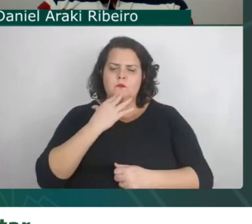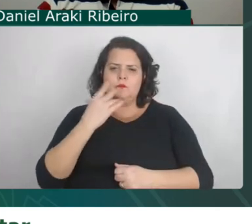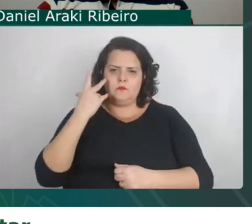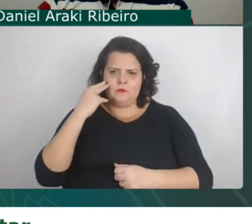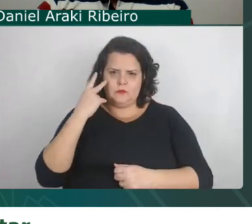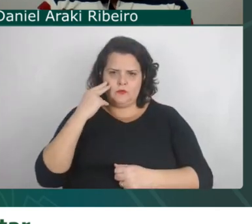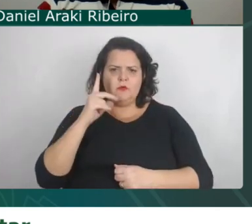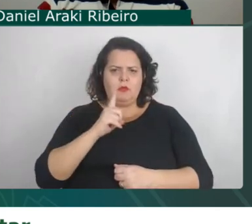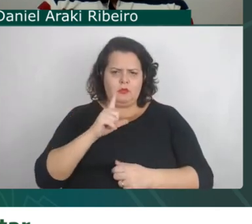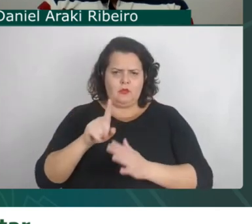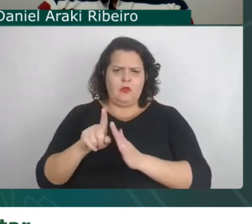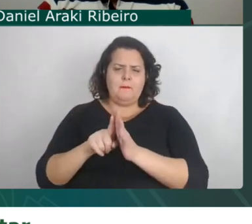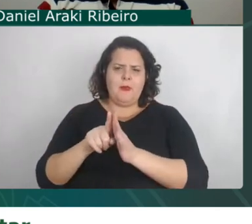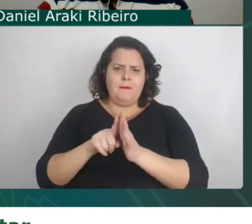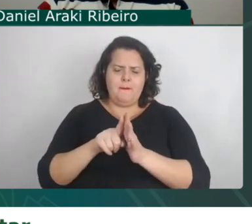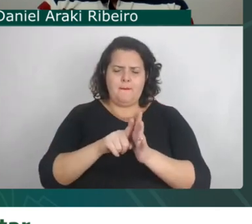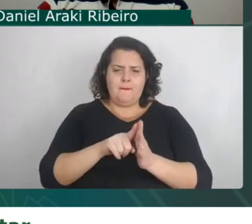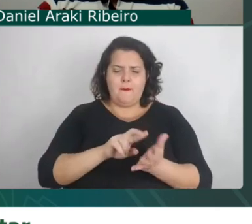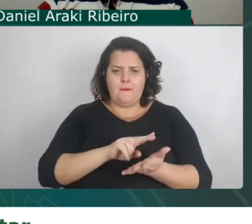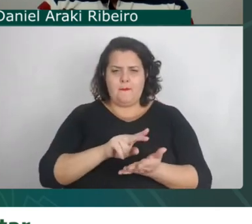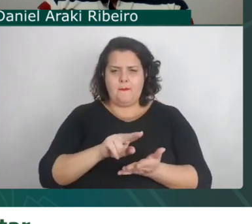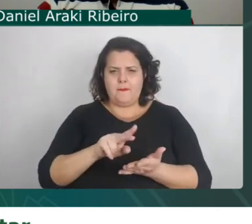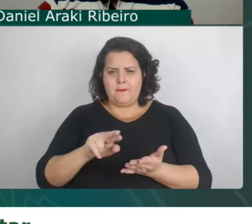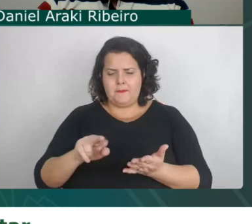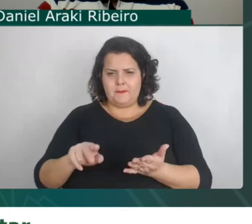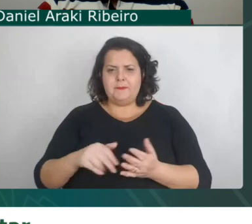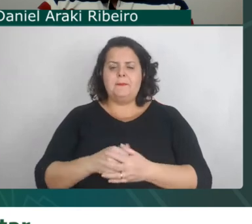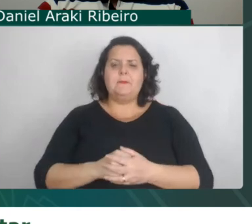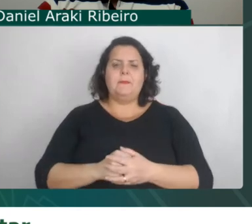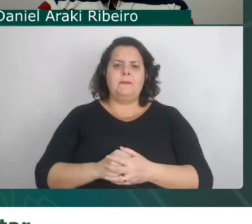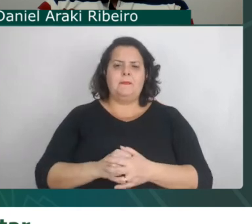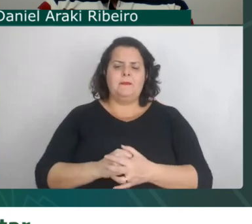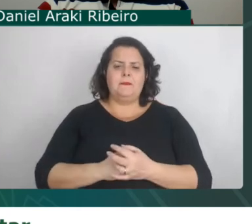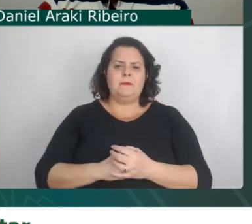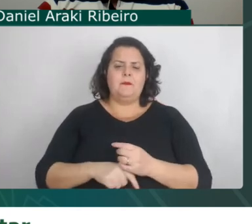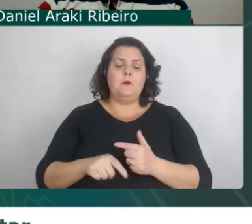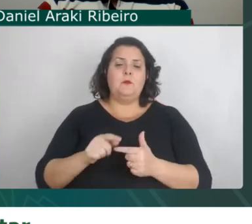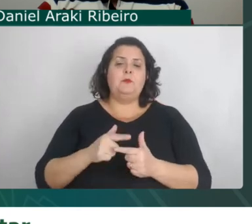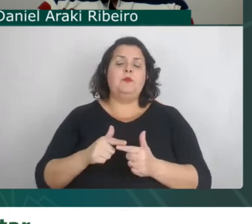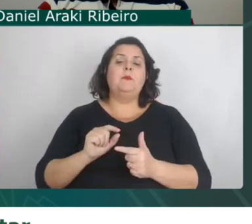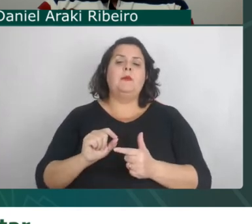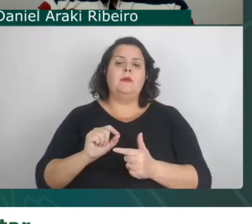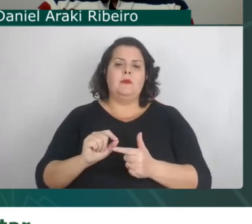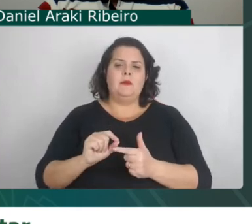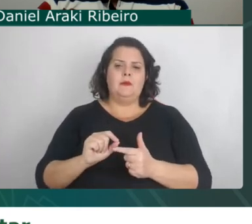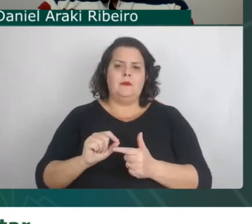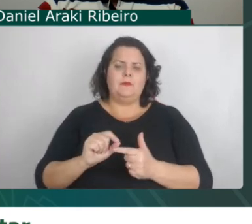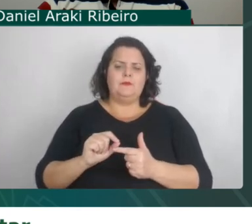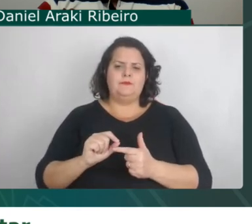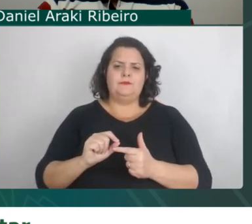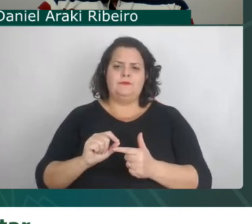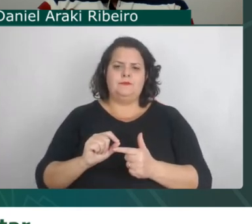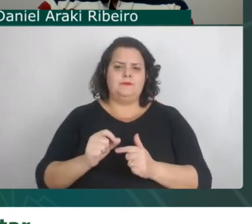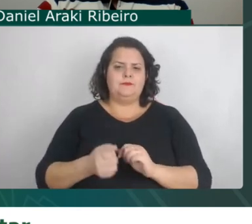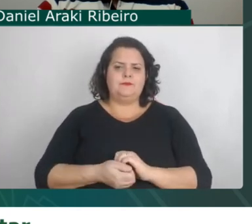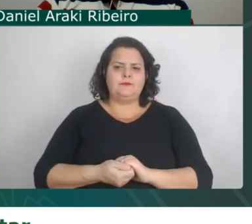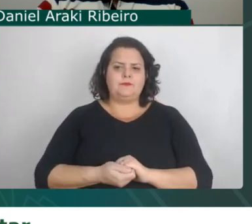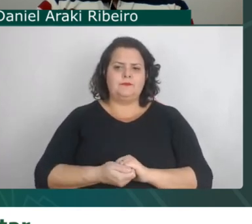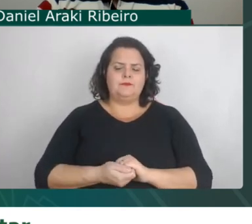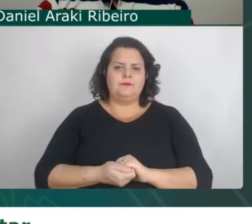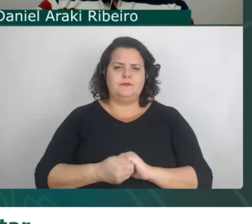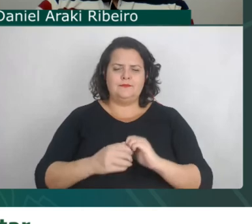realizados, né? Com vários corantes. O problema da indústria é que a diversidade de